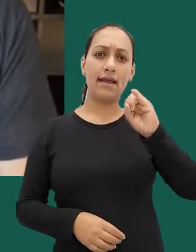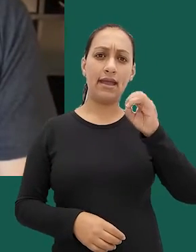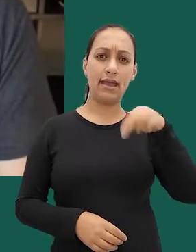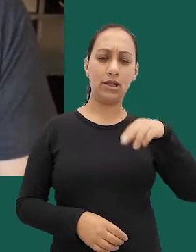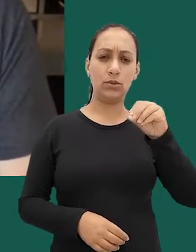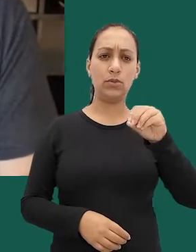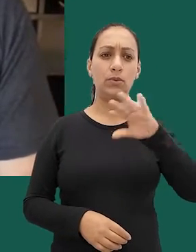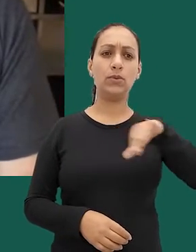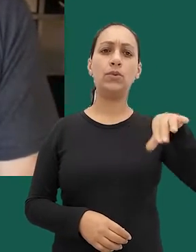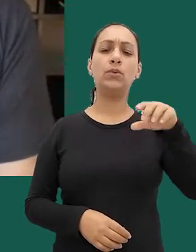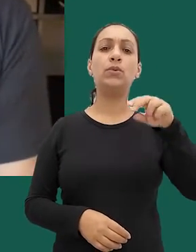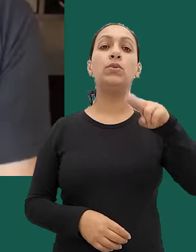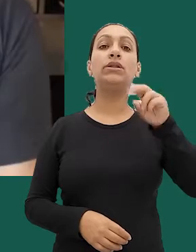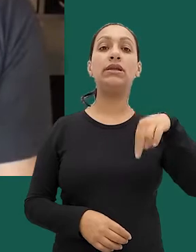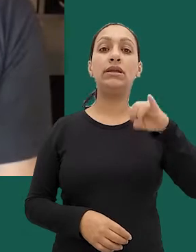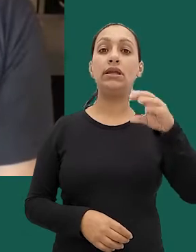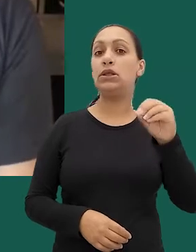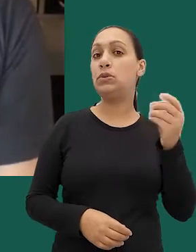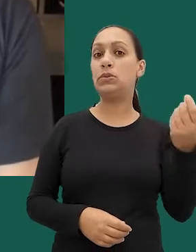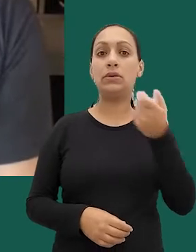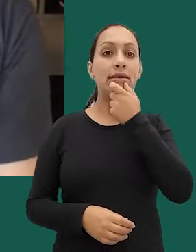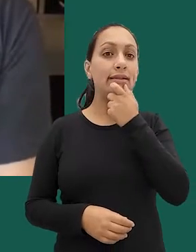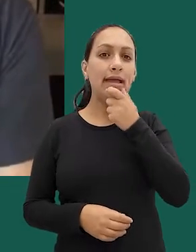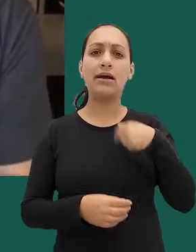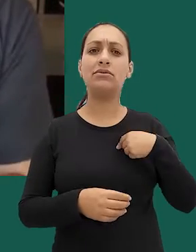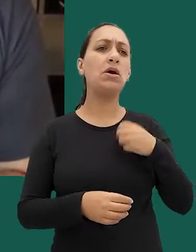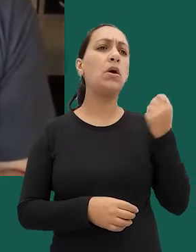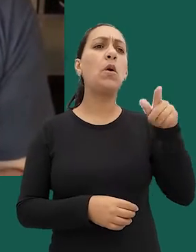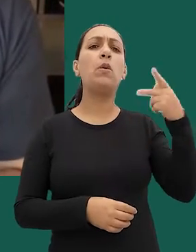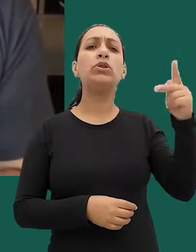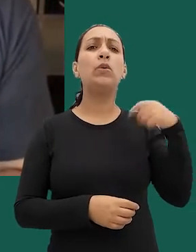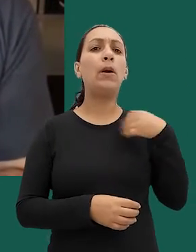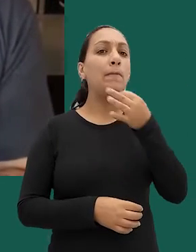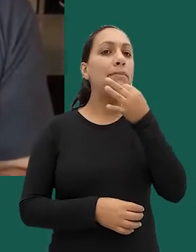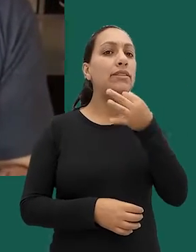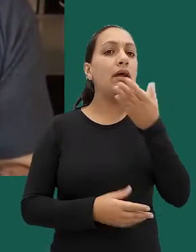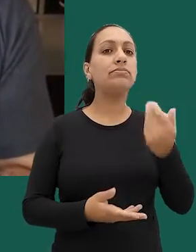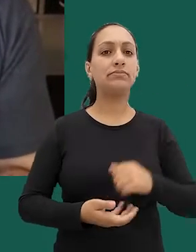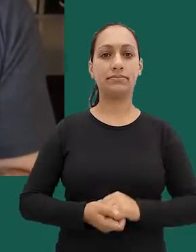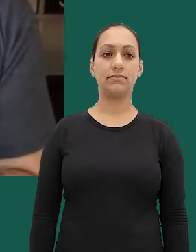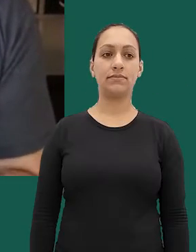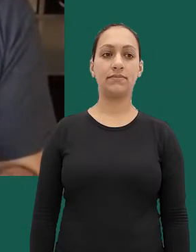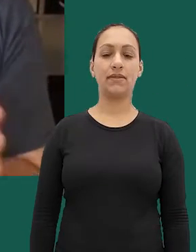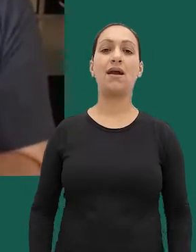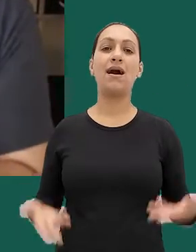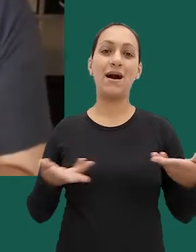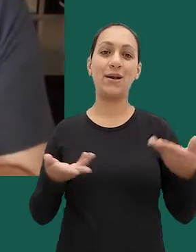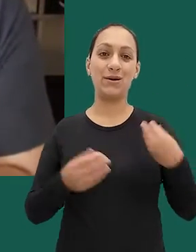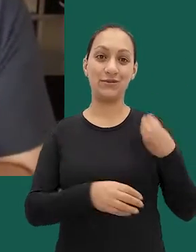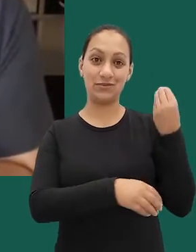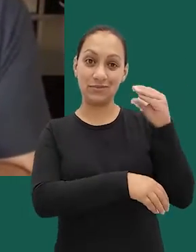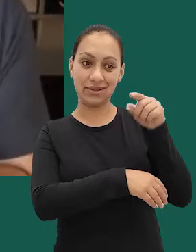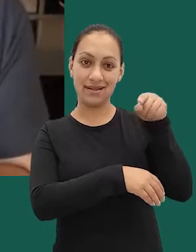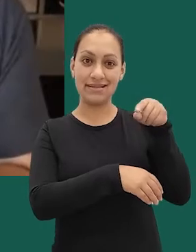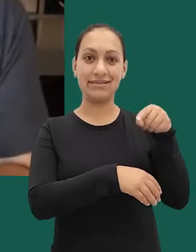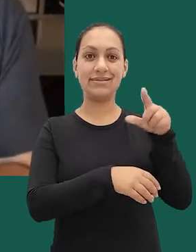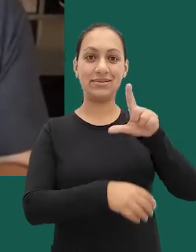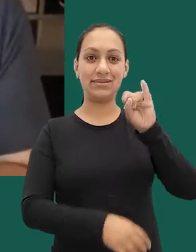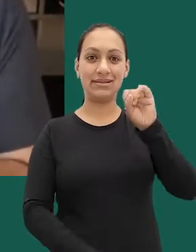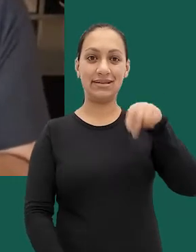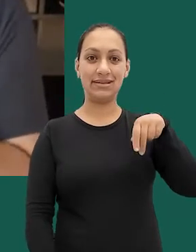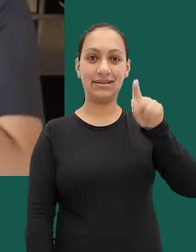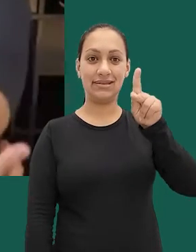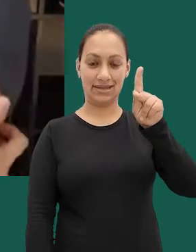caso? Qual a tua perspectiva sobre isso? Eu vou mandar mais um link no privado para colocar